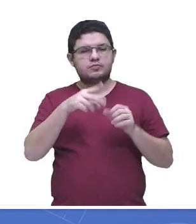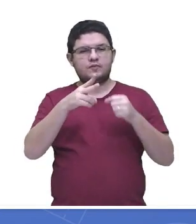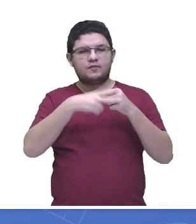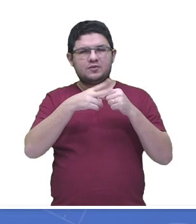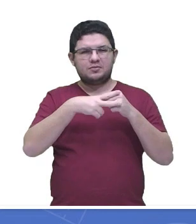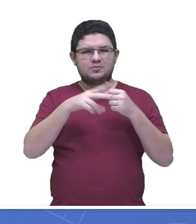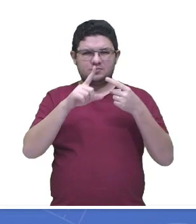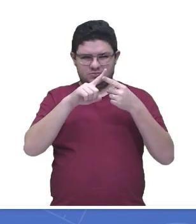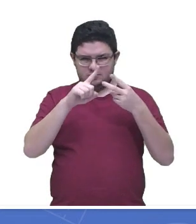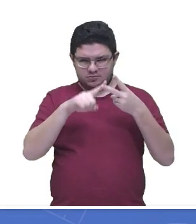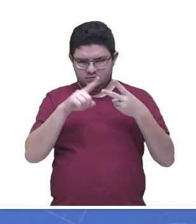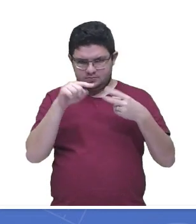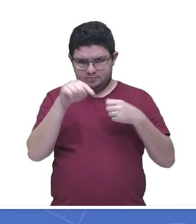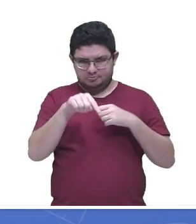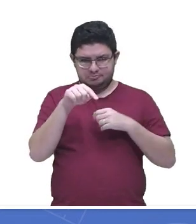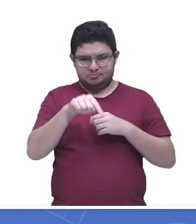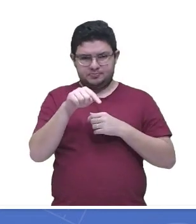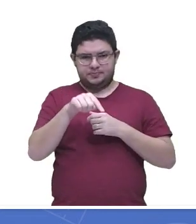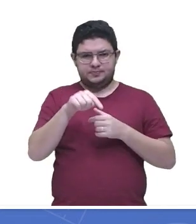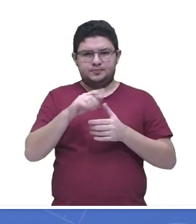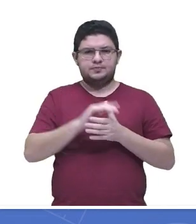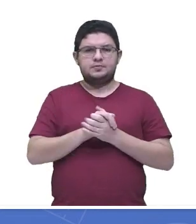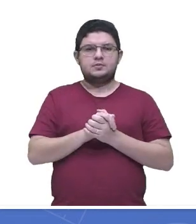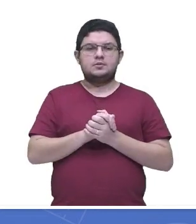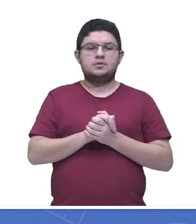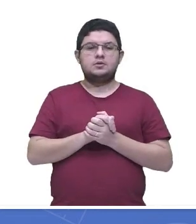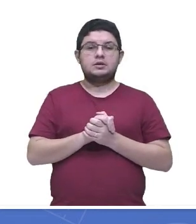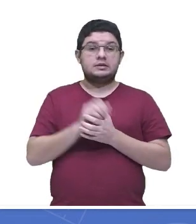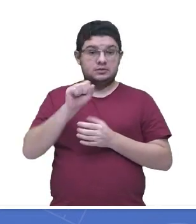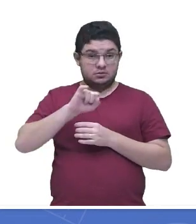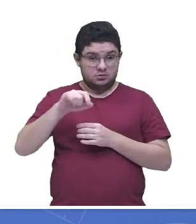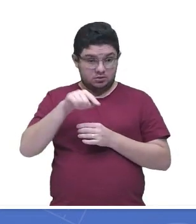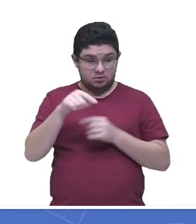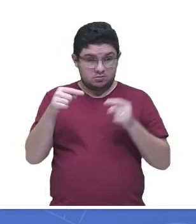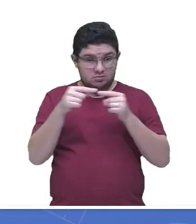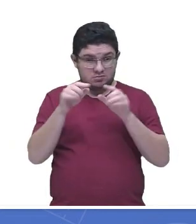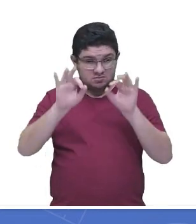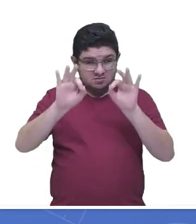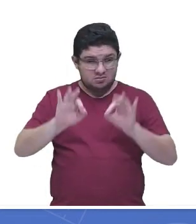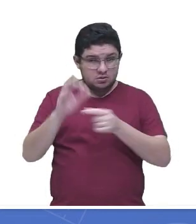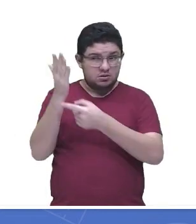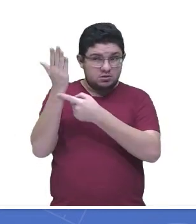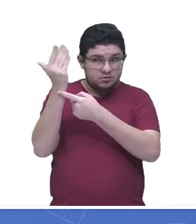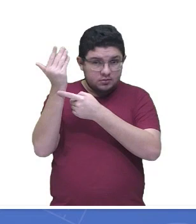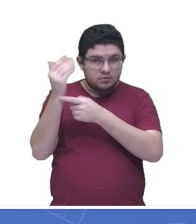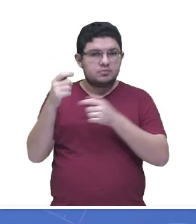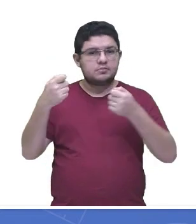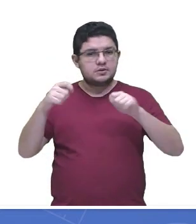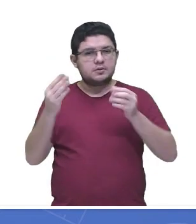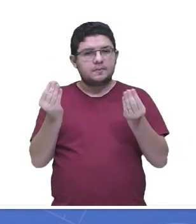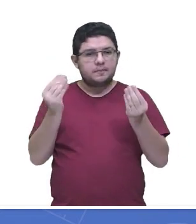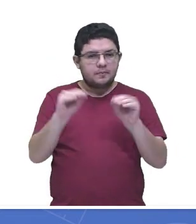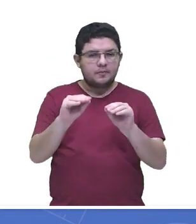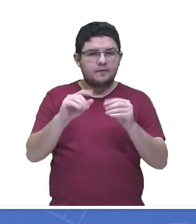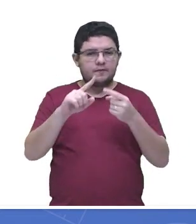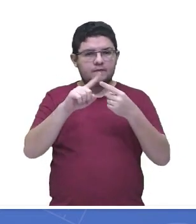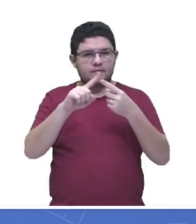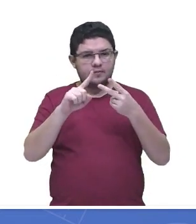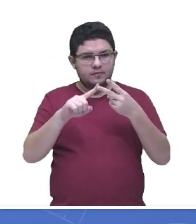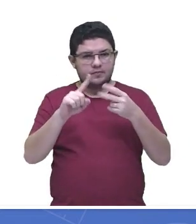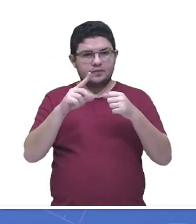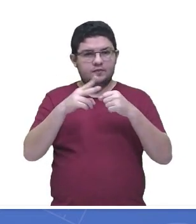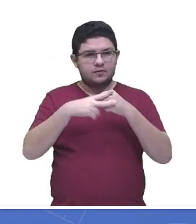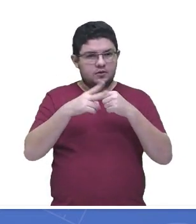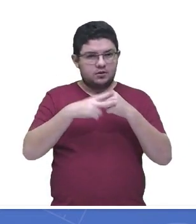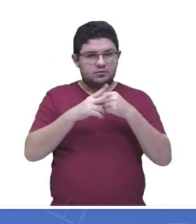para falar com essas orações no passado na língua inglesa, você vai precisar de dois verbos. Um dos verbos é o